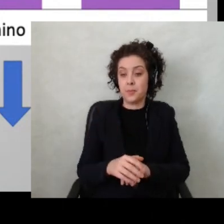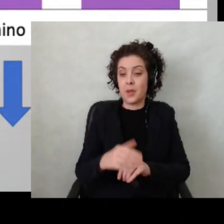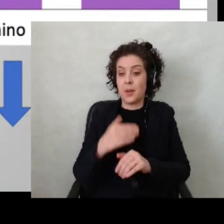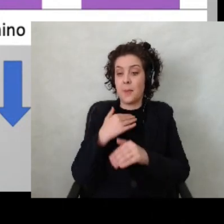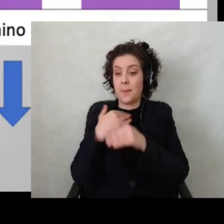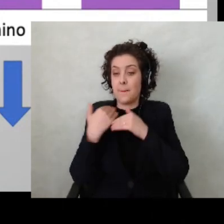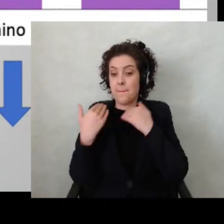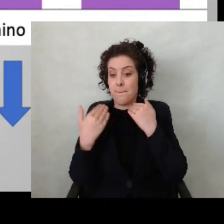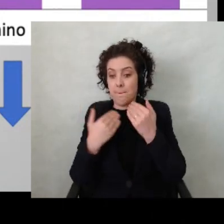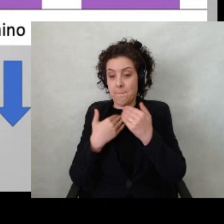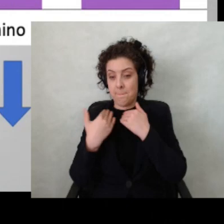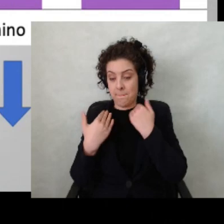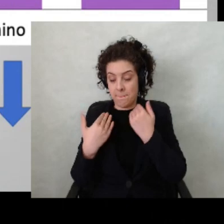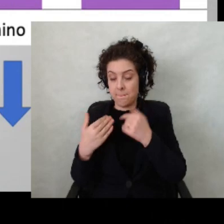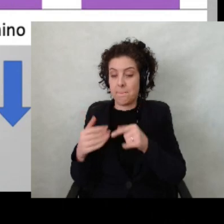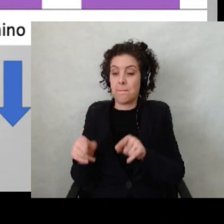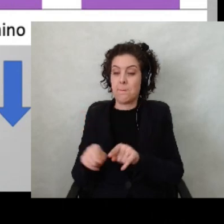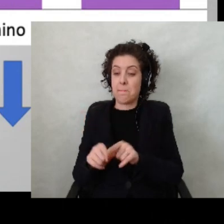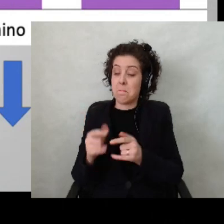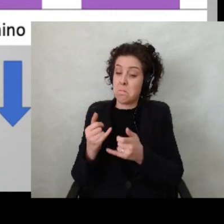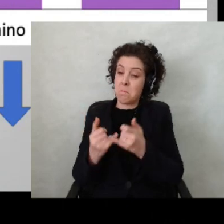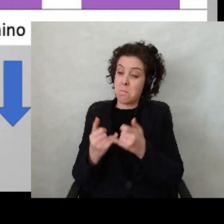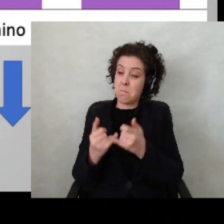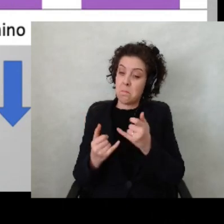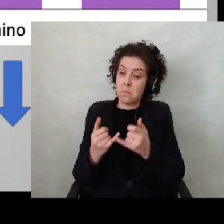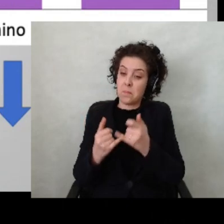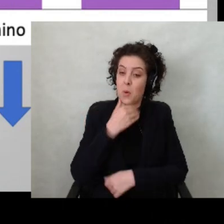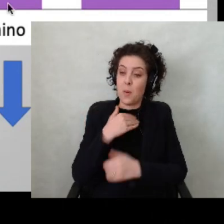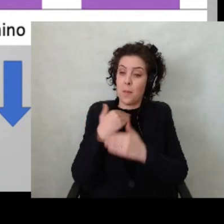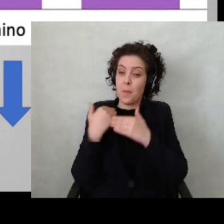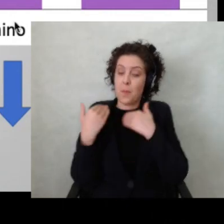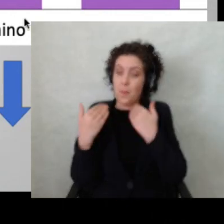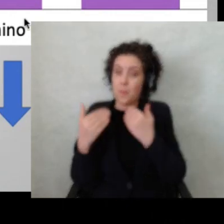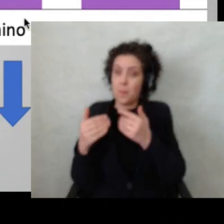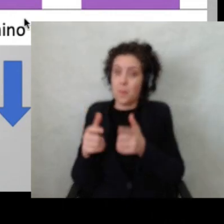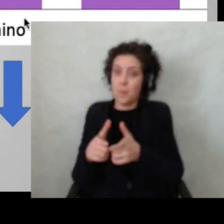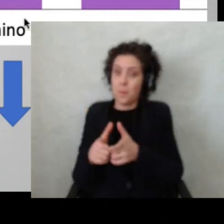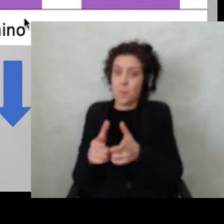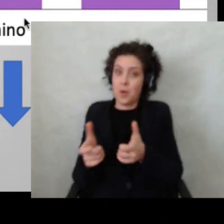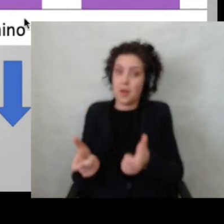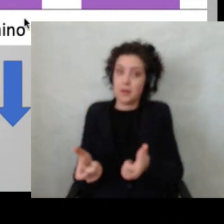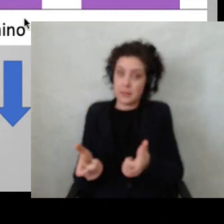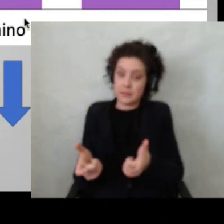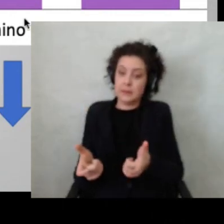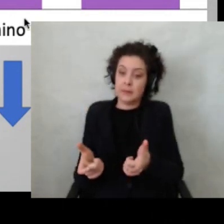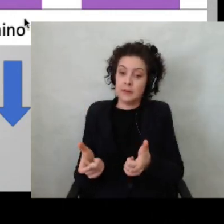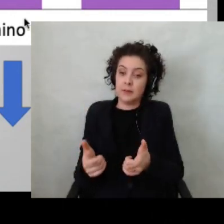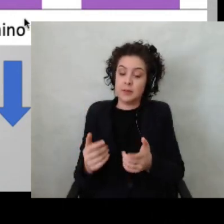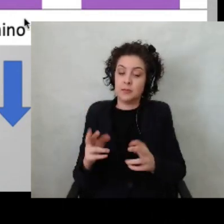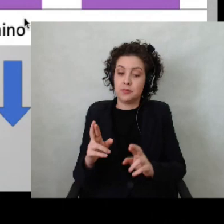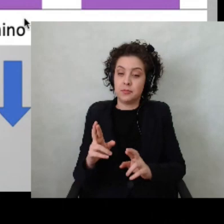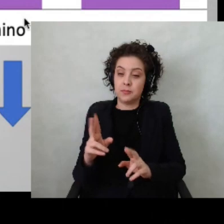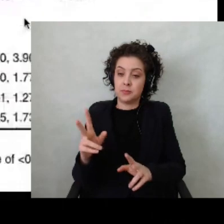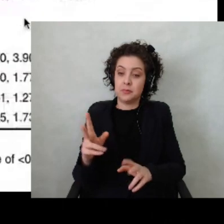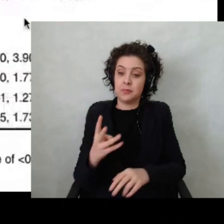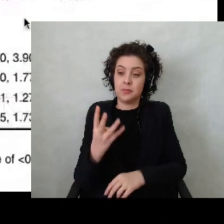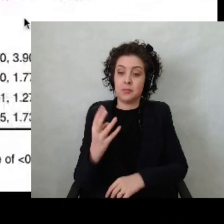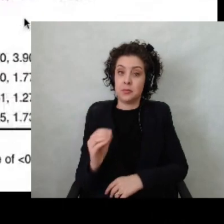também parece que o sexo masculino morre mais em relação ao sexo feminino, e é uma diferença de 40%.